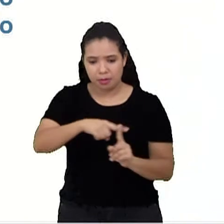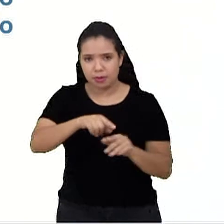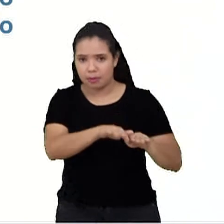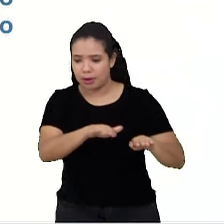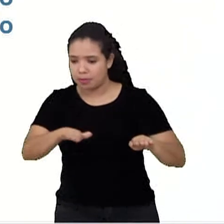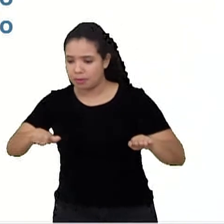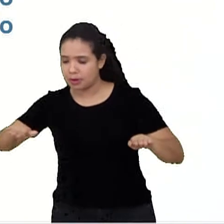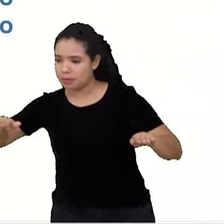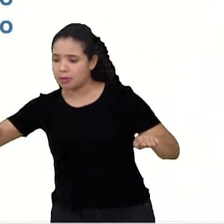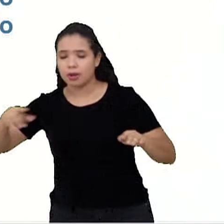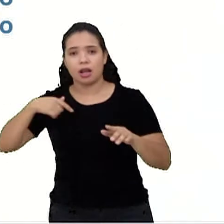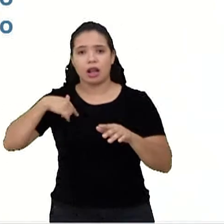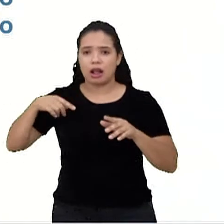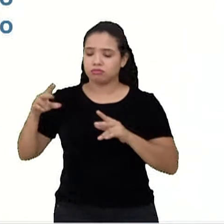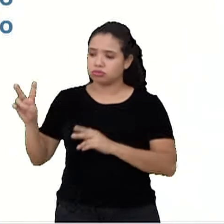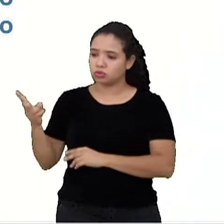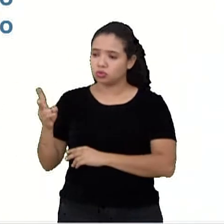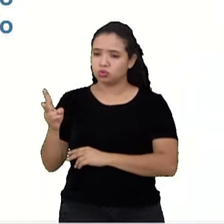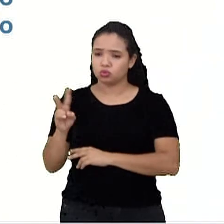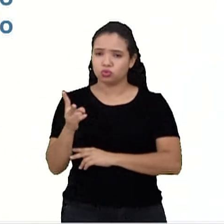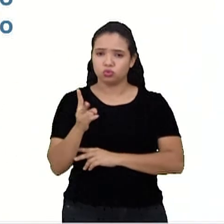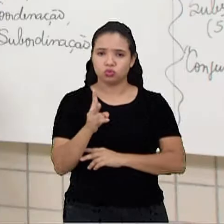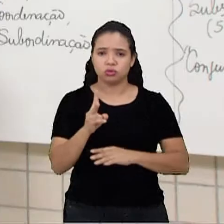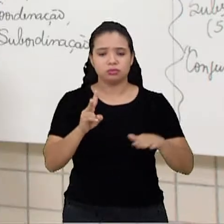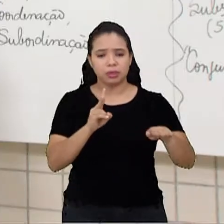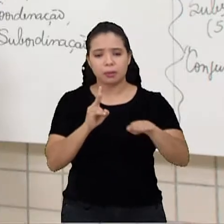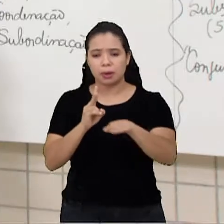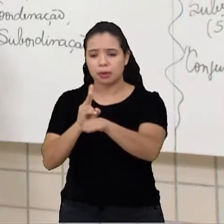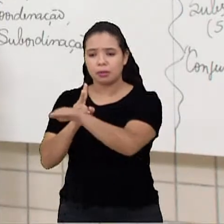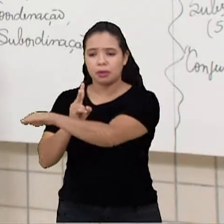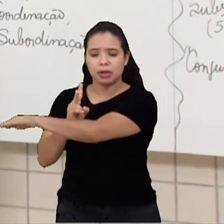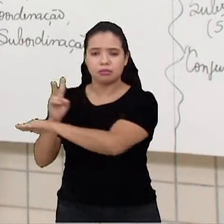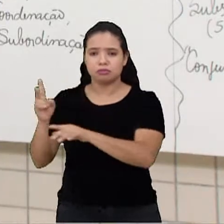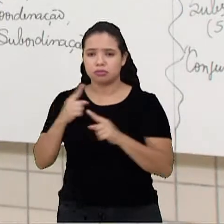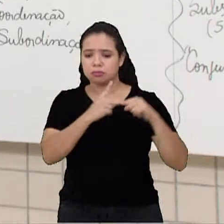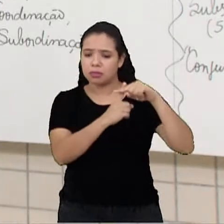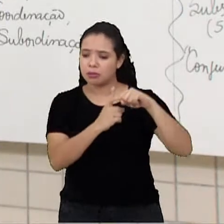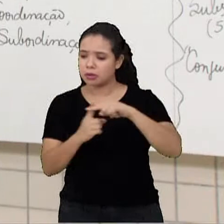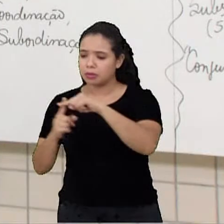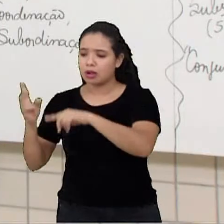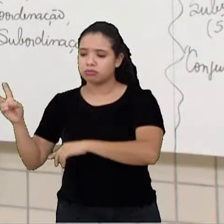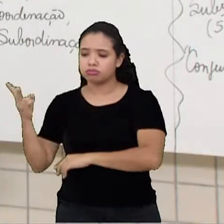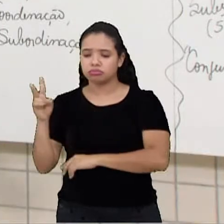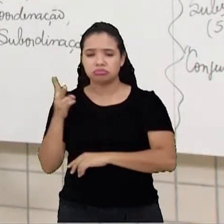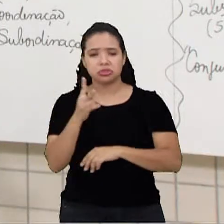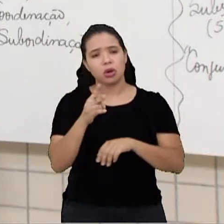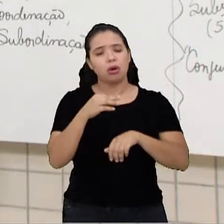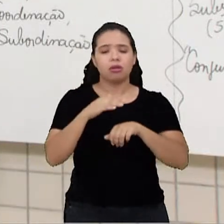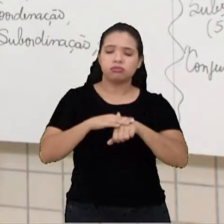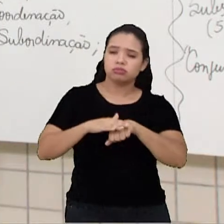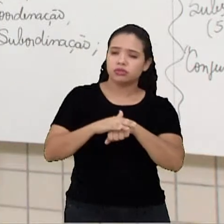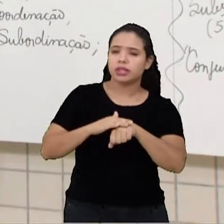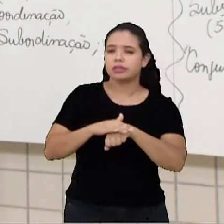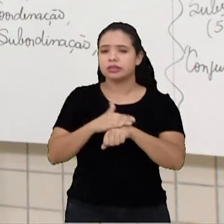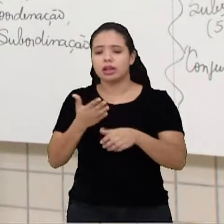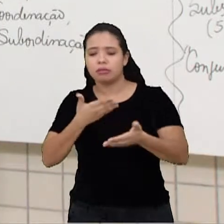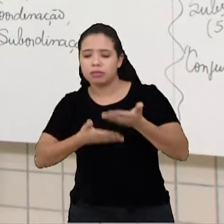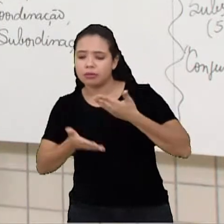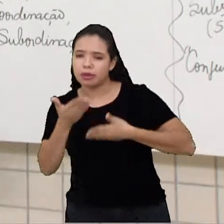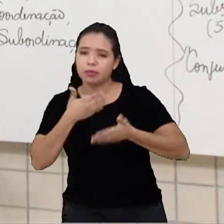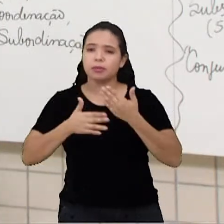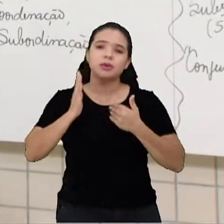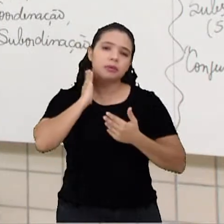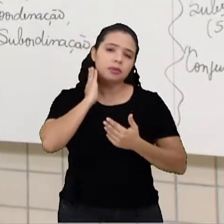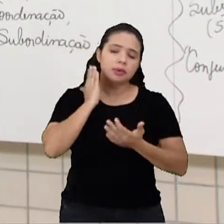histórias antigas de ambos. Então, esse conto é bastante interessante, conta a história de um ex-casal, que